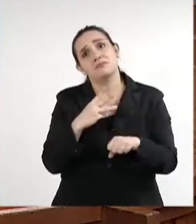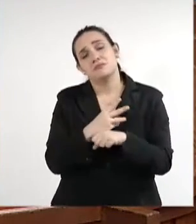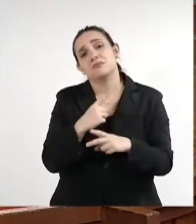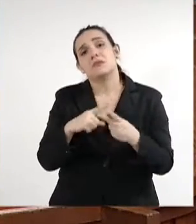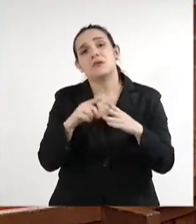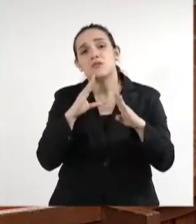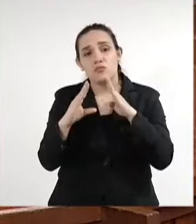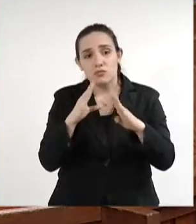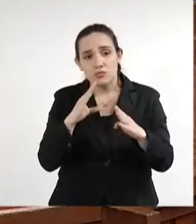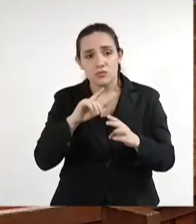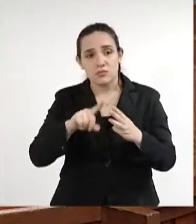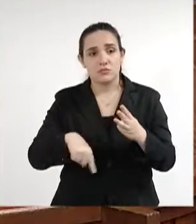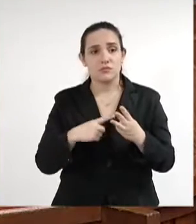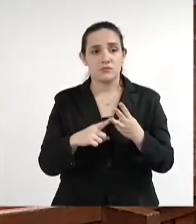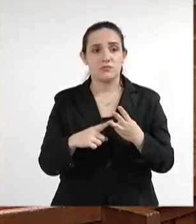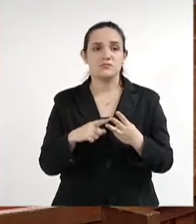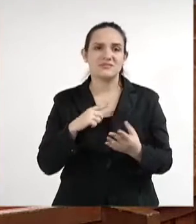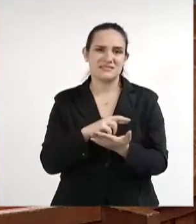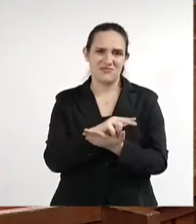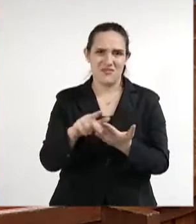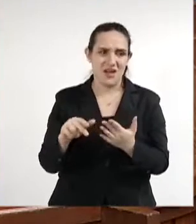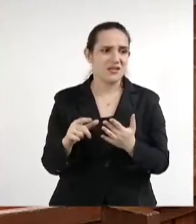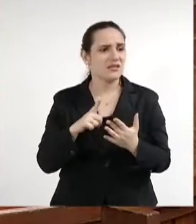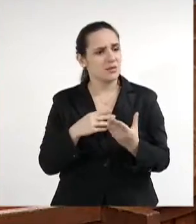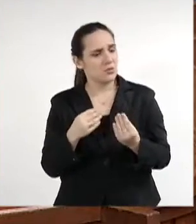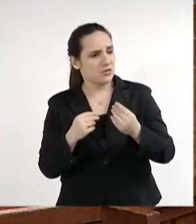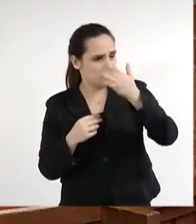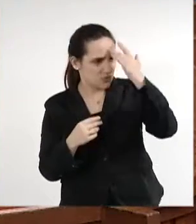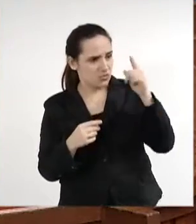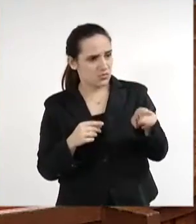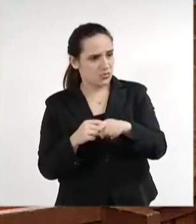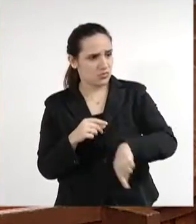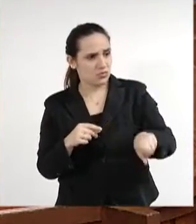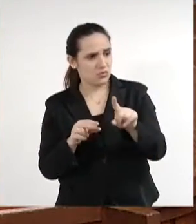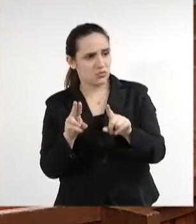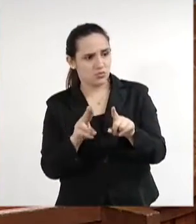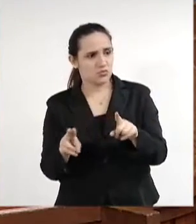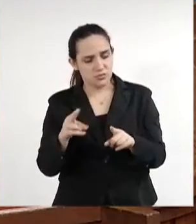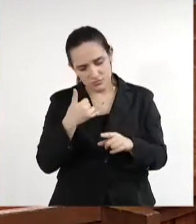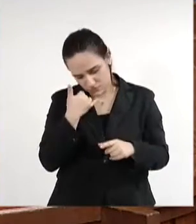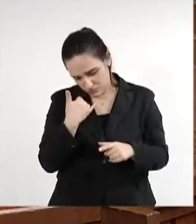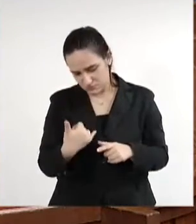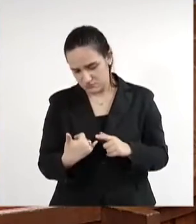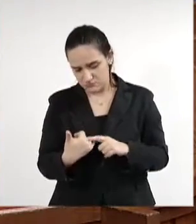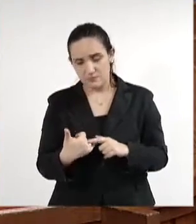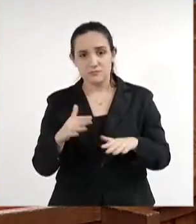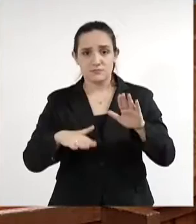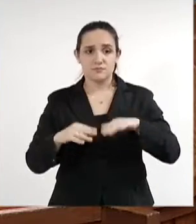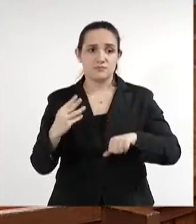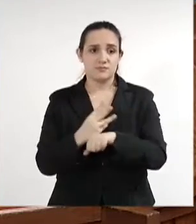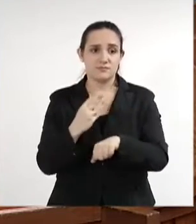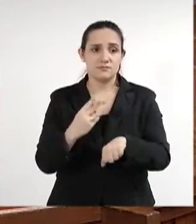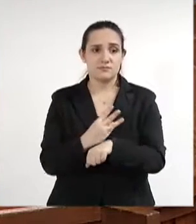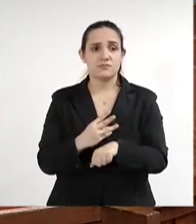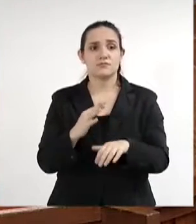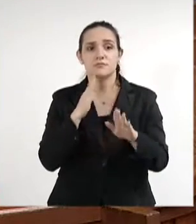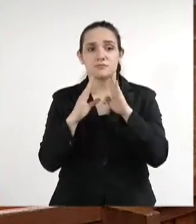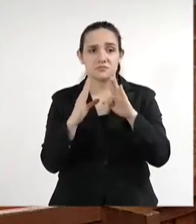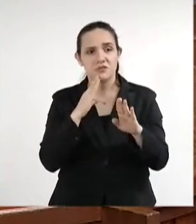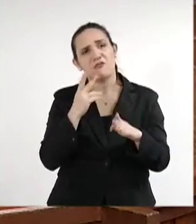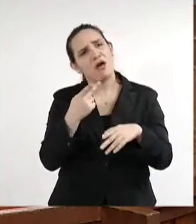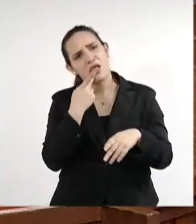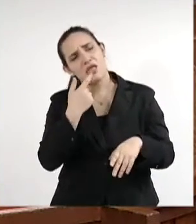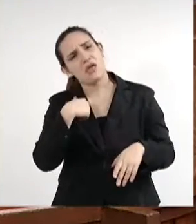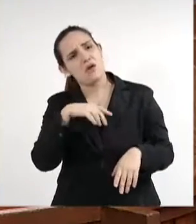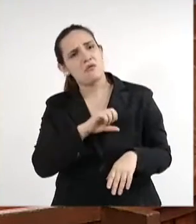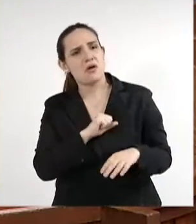vejo muitas pessoas que estão aqui neste momento utilizando, às vezes através do WhatsApp, do Facebook, a gente manifesta carinho,